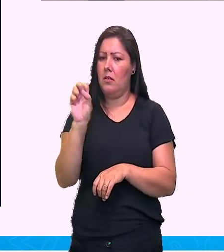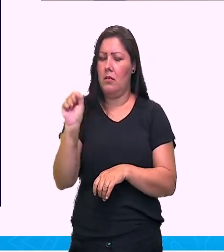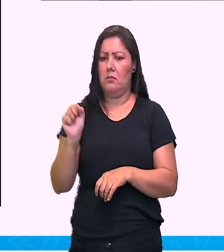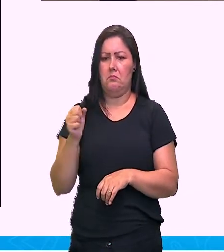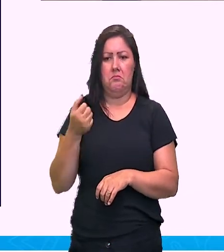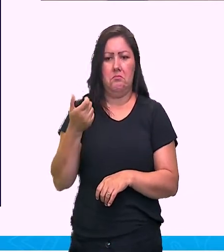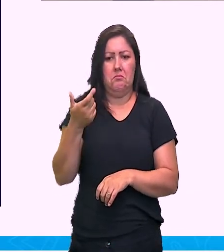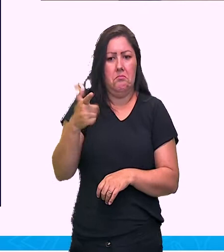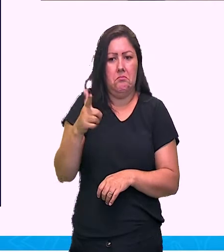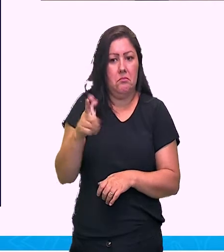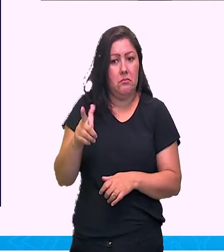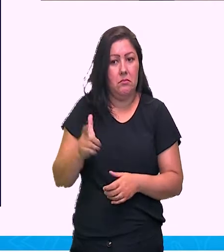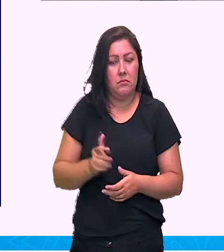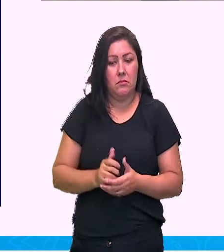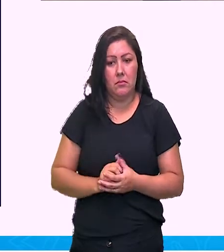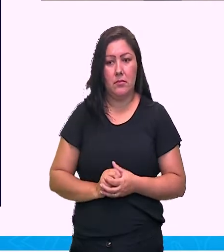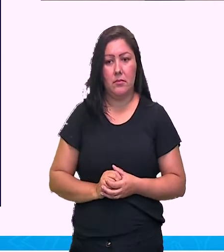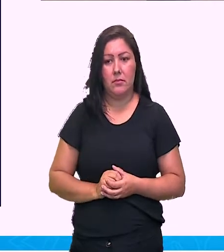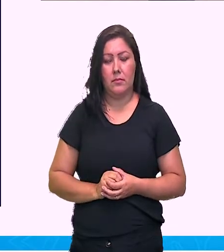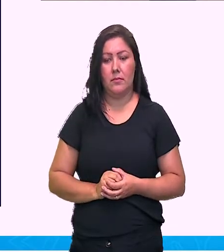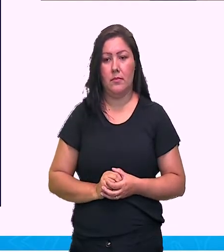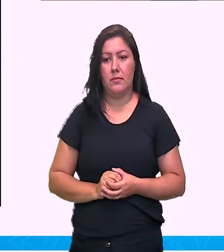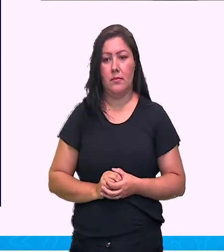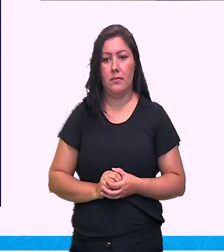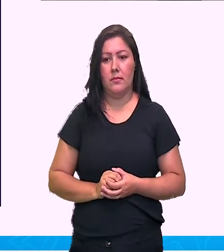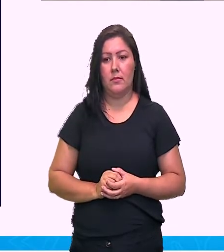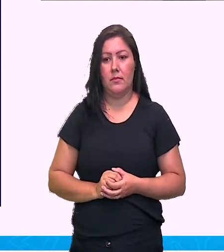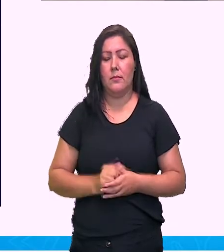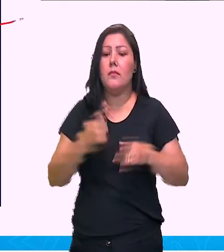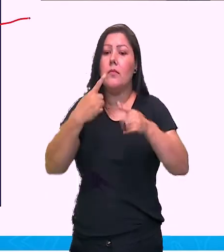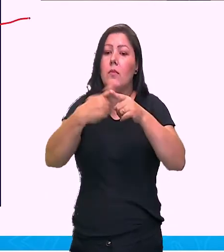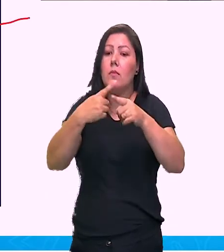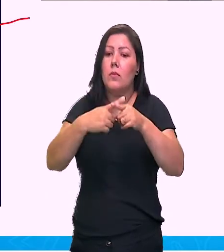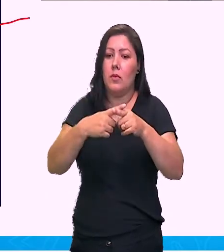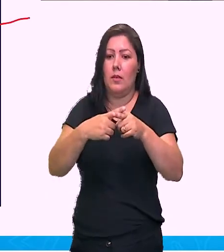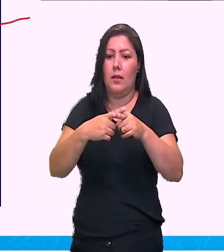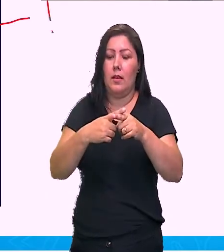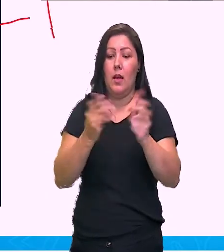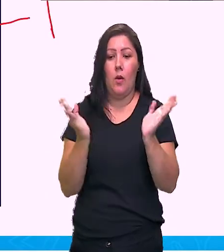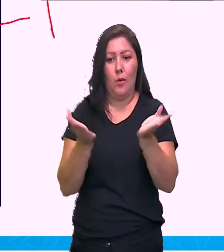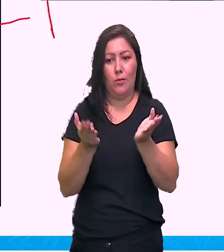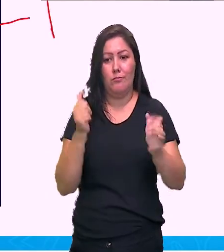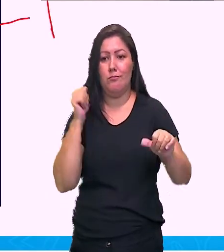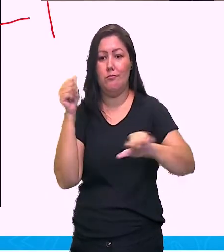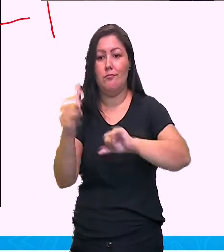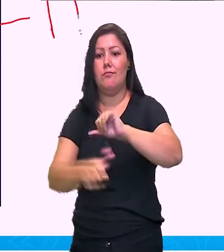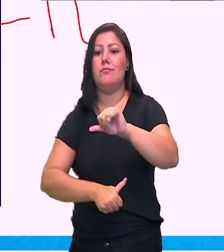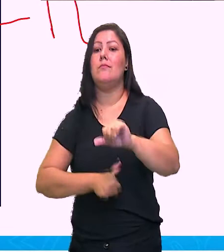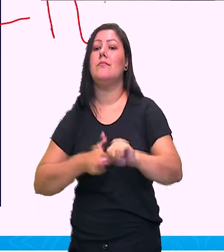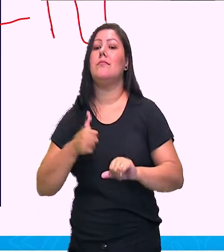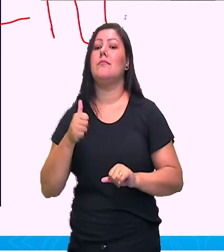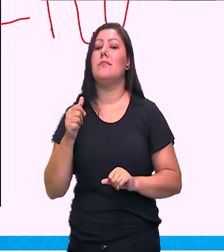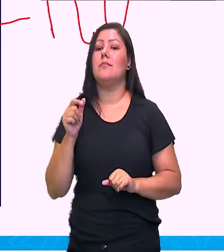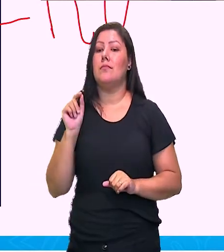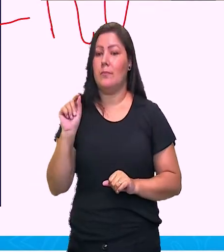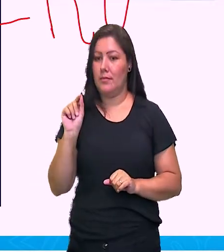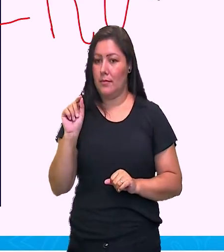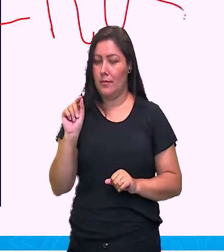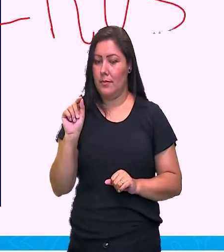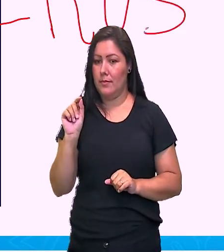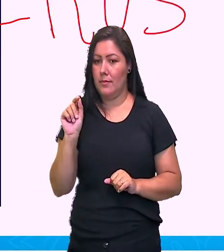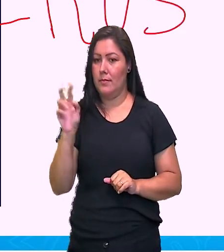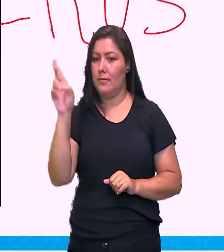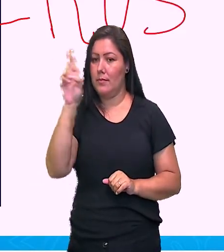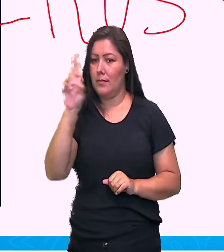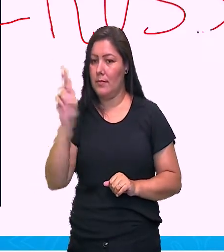Soviética. Por quê? Porque esse país hoje é chamado